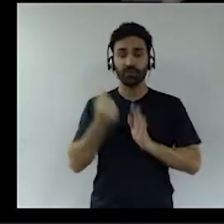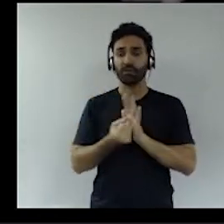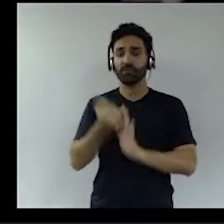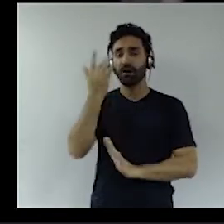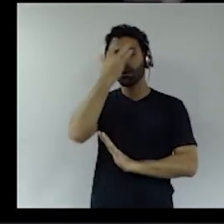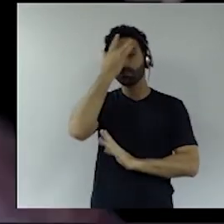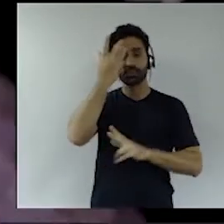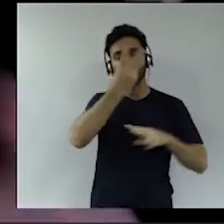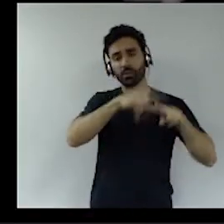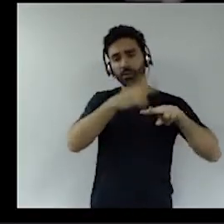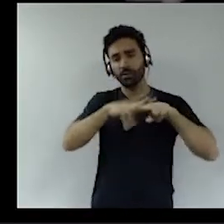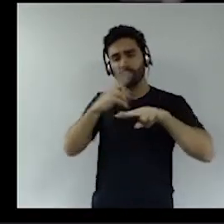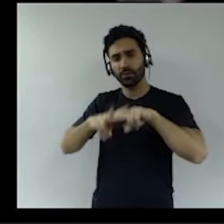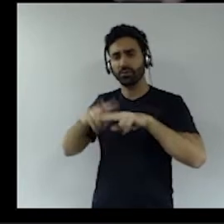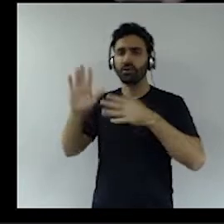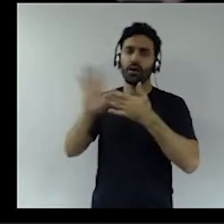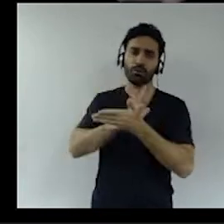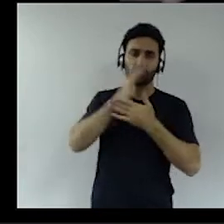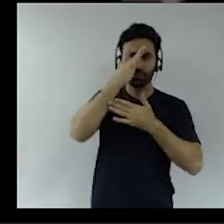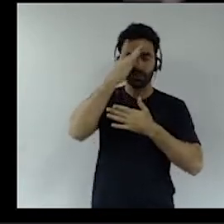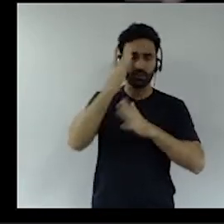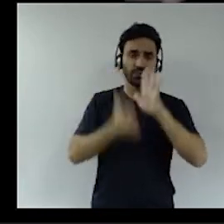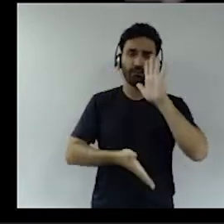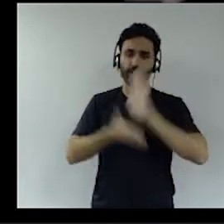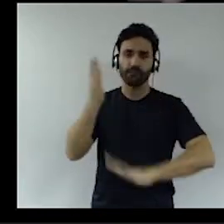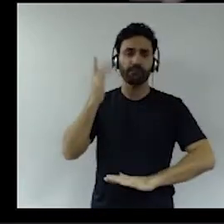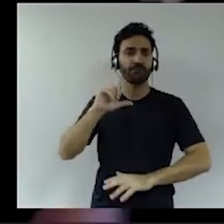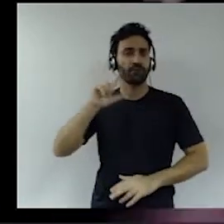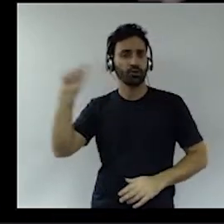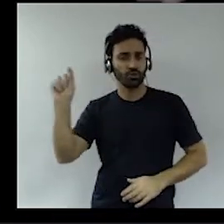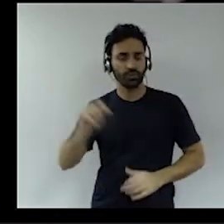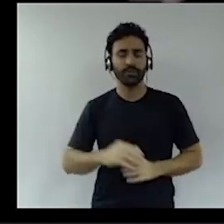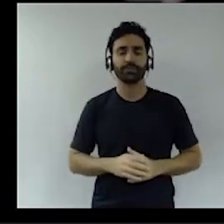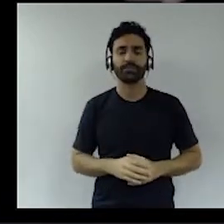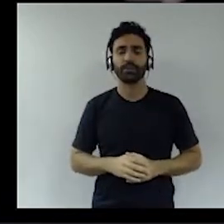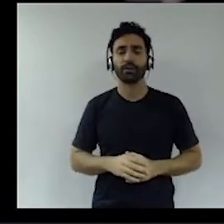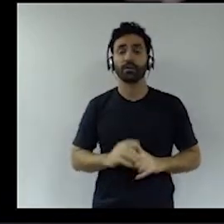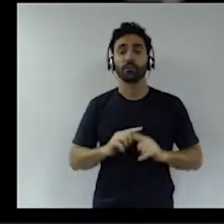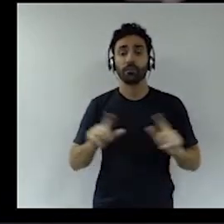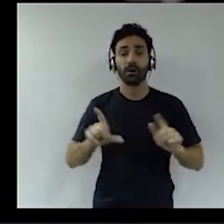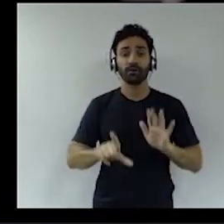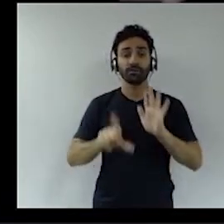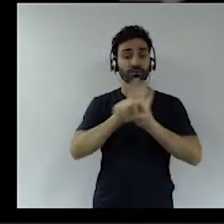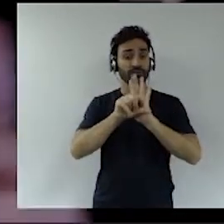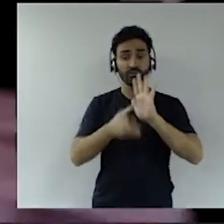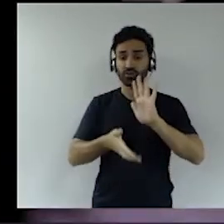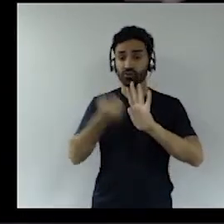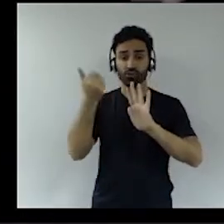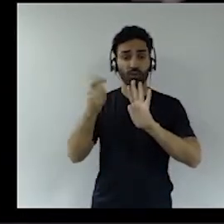de presos, alguns exilados para o Acre, e, no final, a legislação foi derrubada